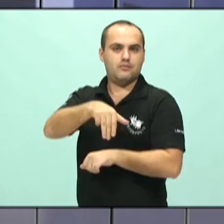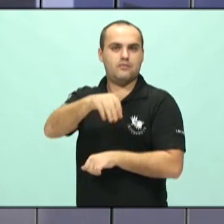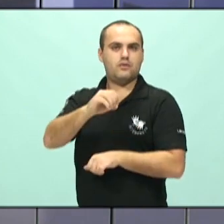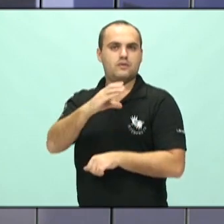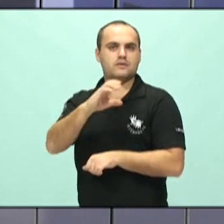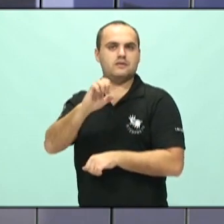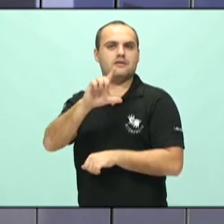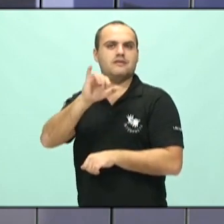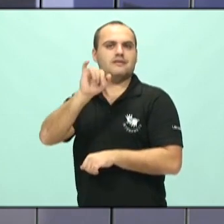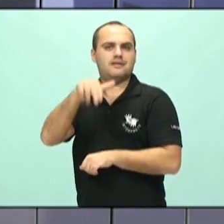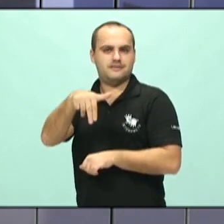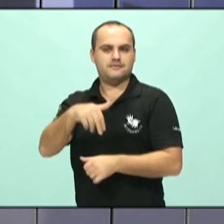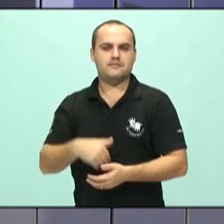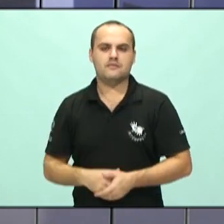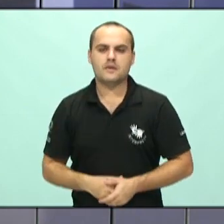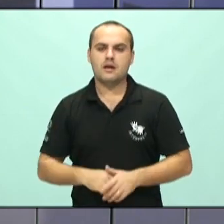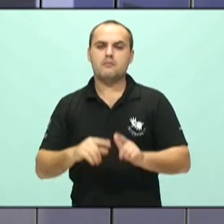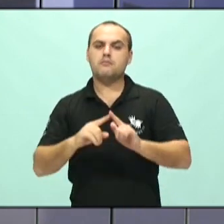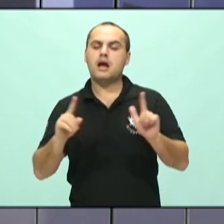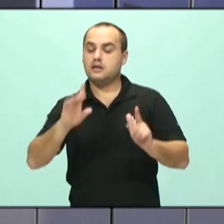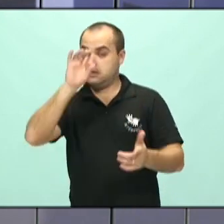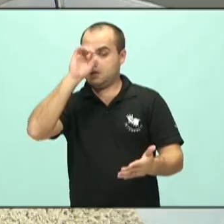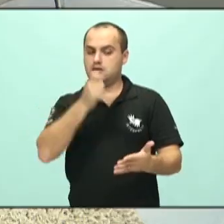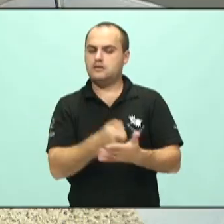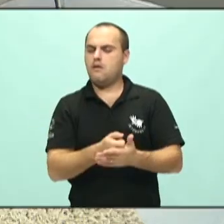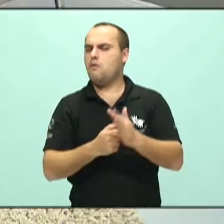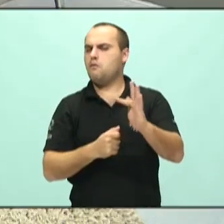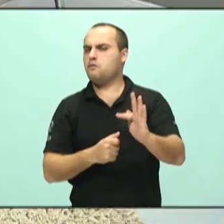Mas essa decisão eu vou tomar mais para frente.